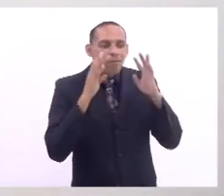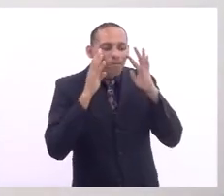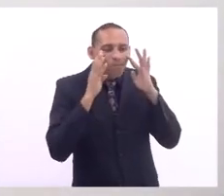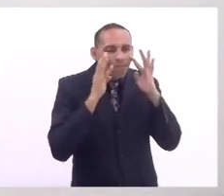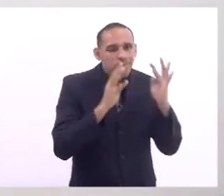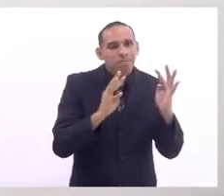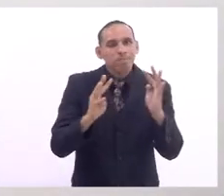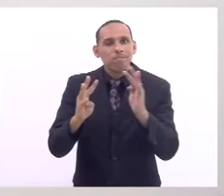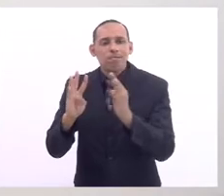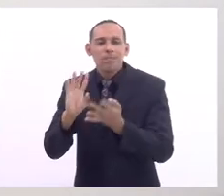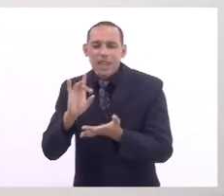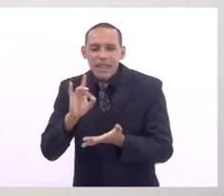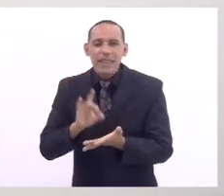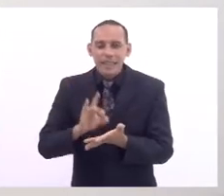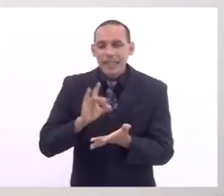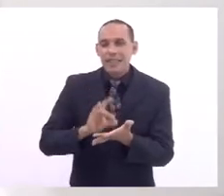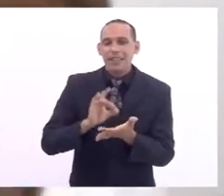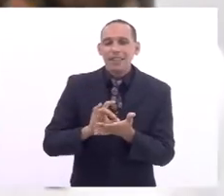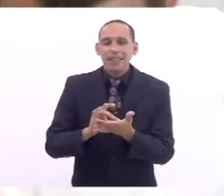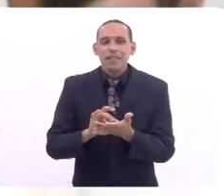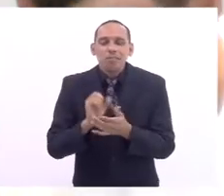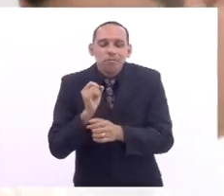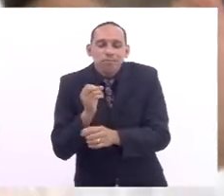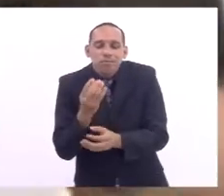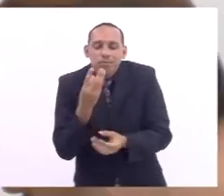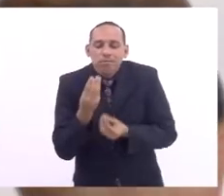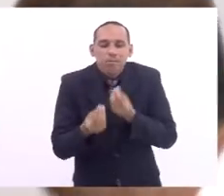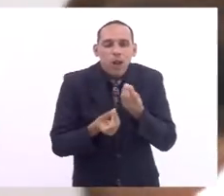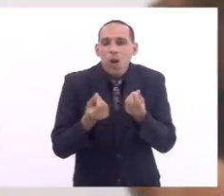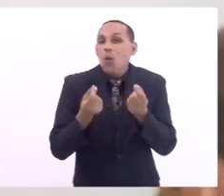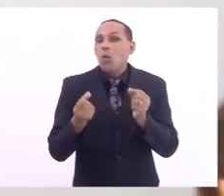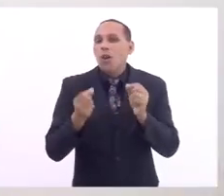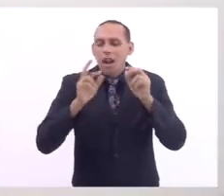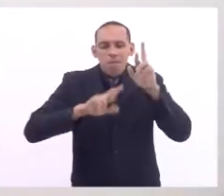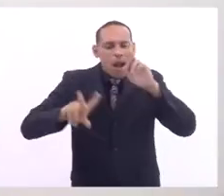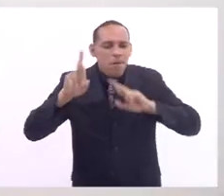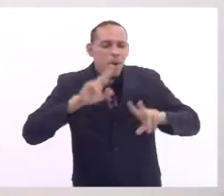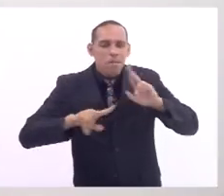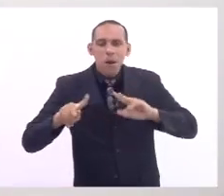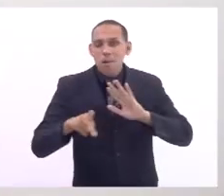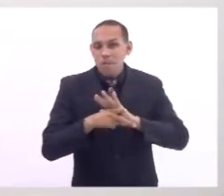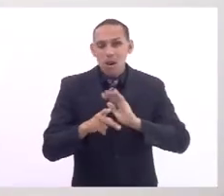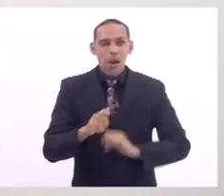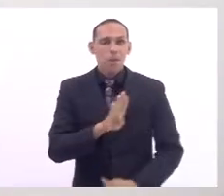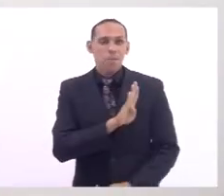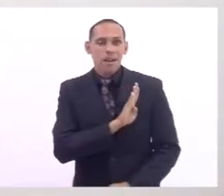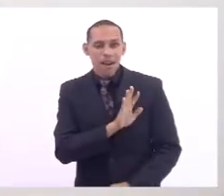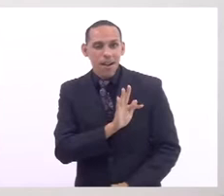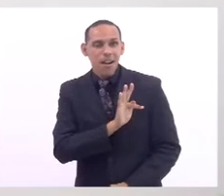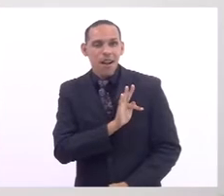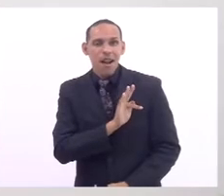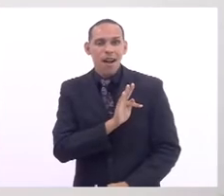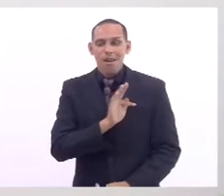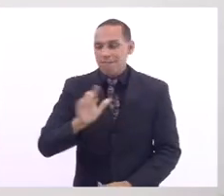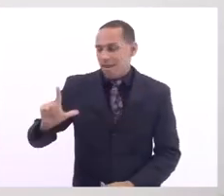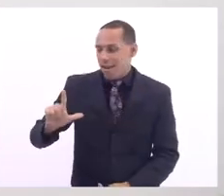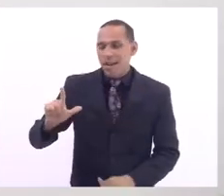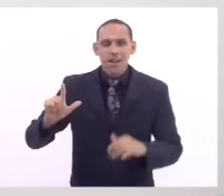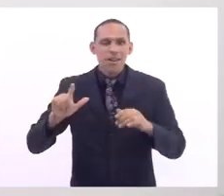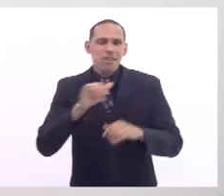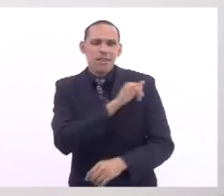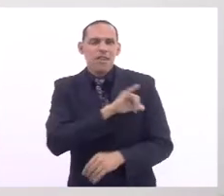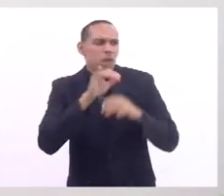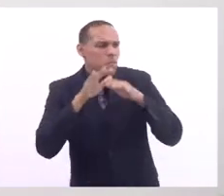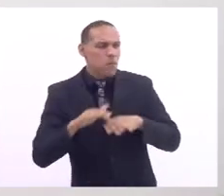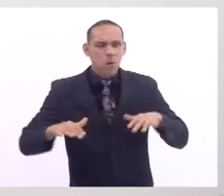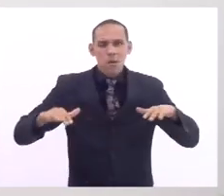atenta e sensível a pluralidade da Baixada do leste do Rio inteiro né então de fato esse lugar de escuta